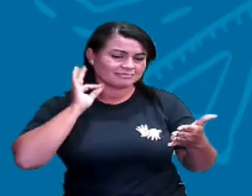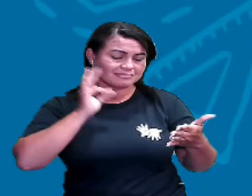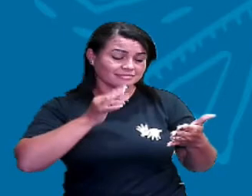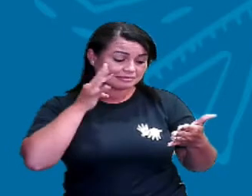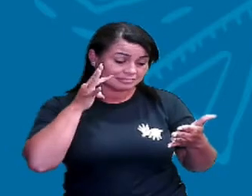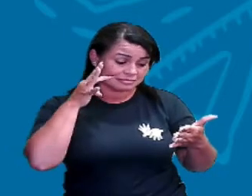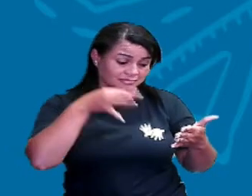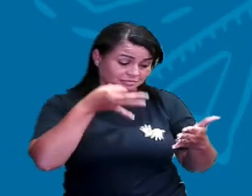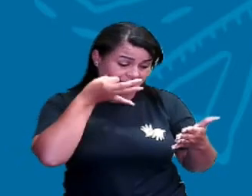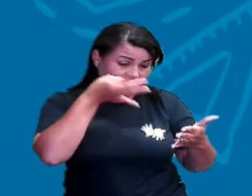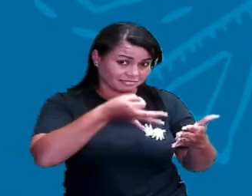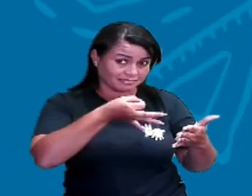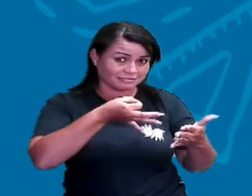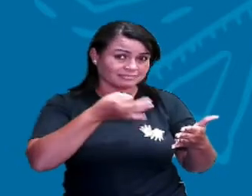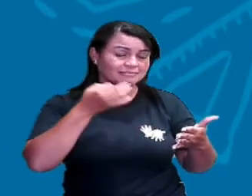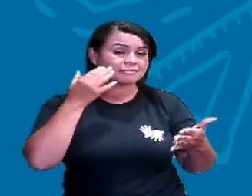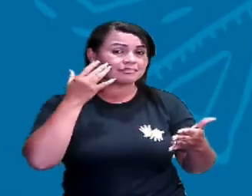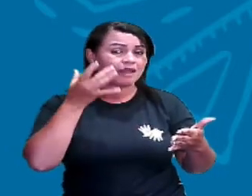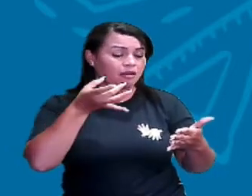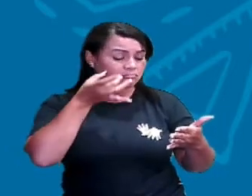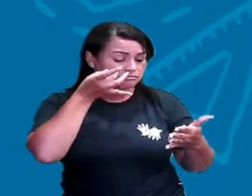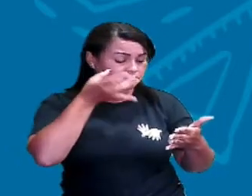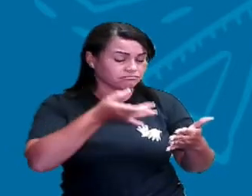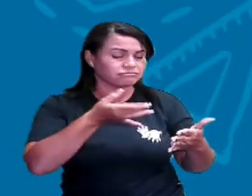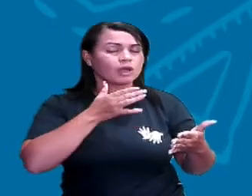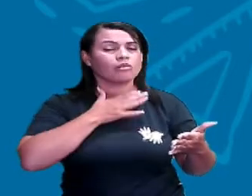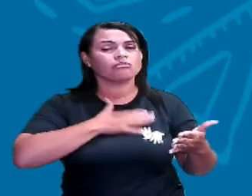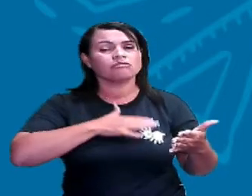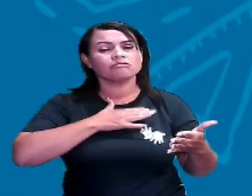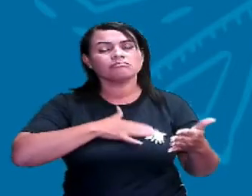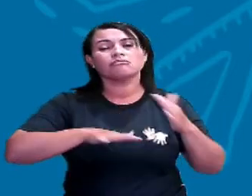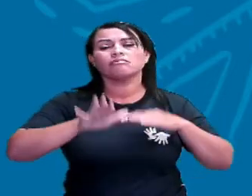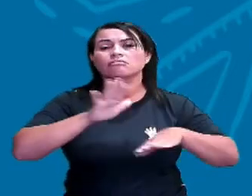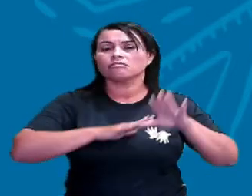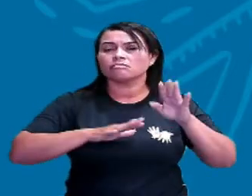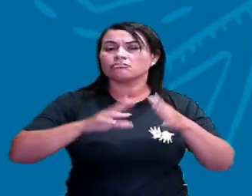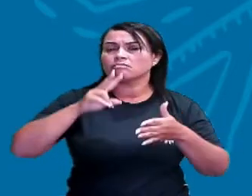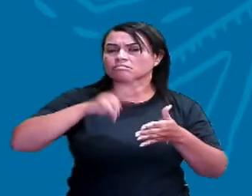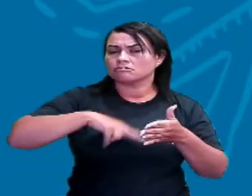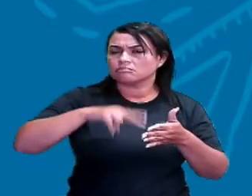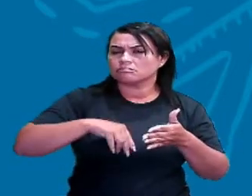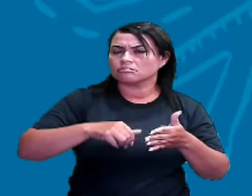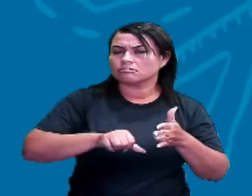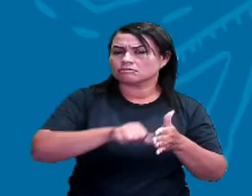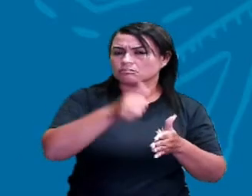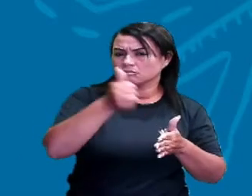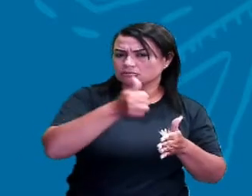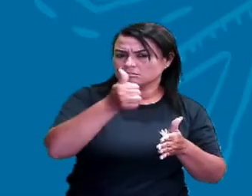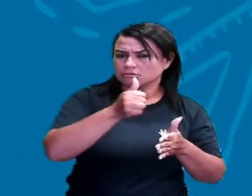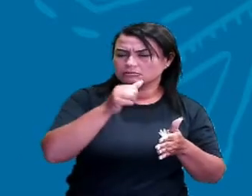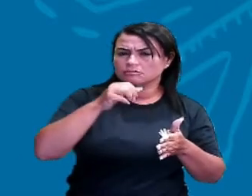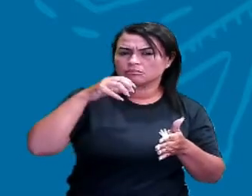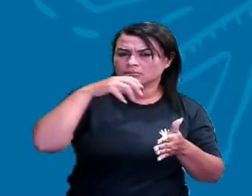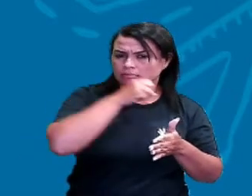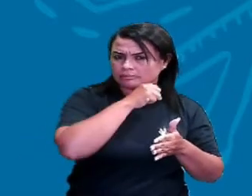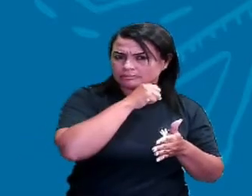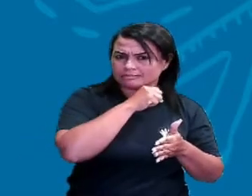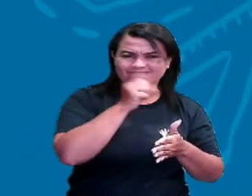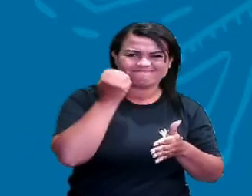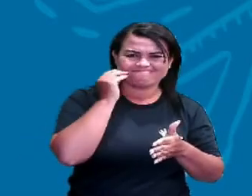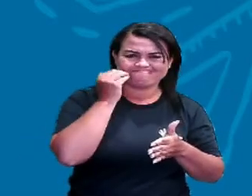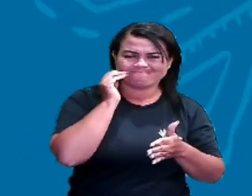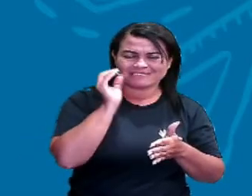Que a gente leia com cuidado, que a gente leia com calma. A gente leu a primeira vez, deu uma primeira olhada rapidamente, não